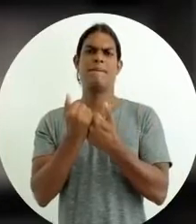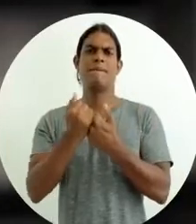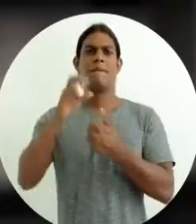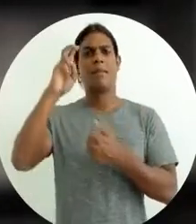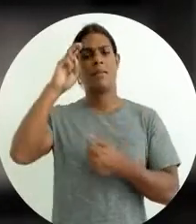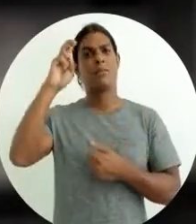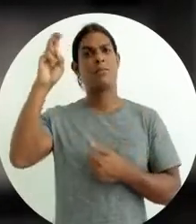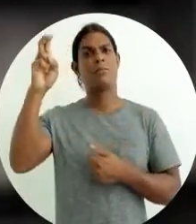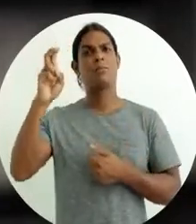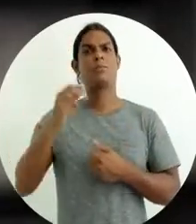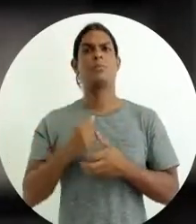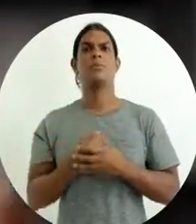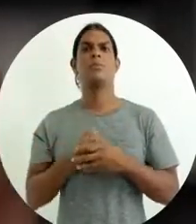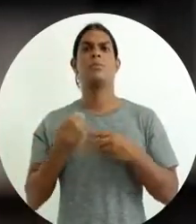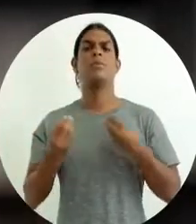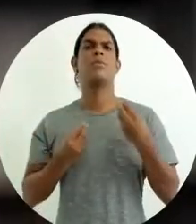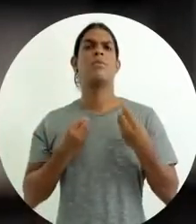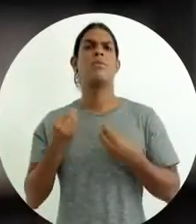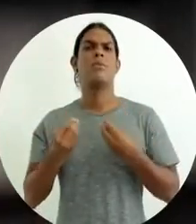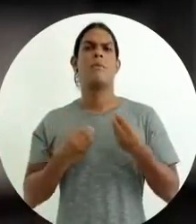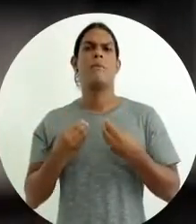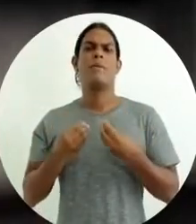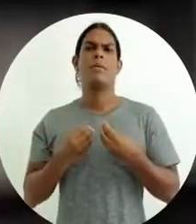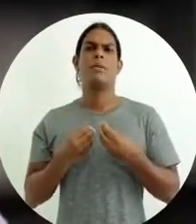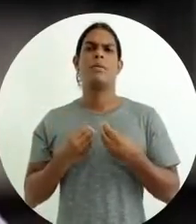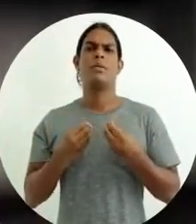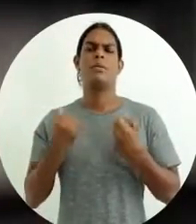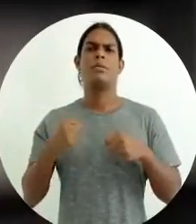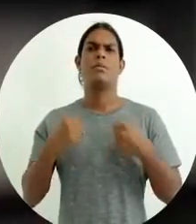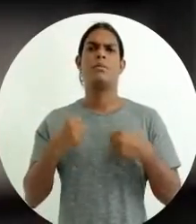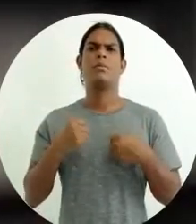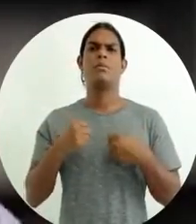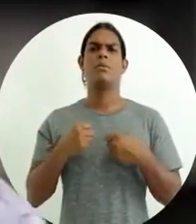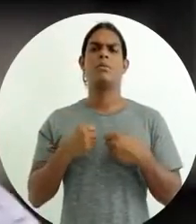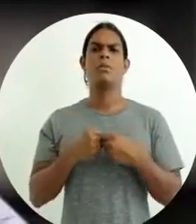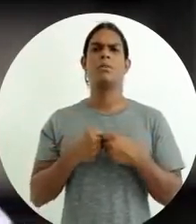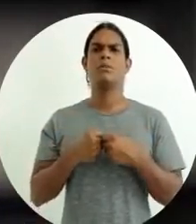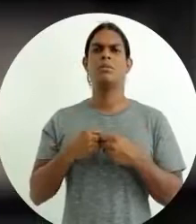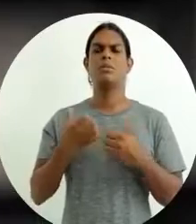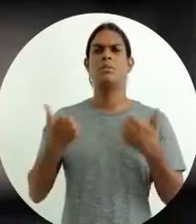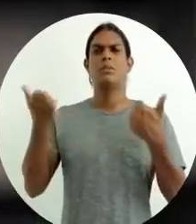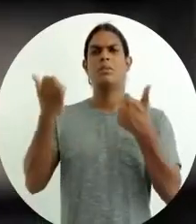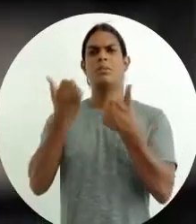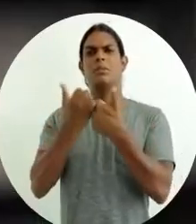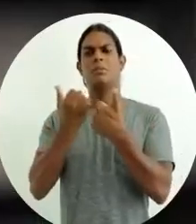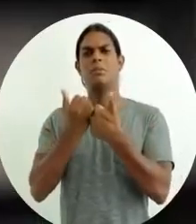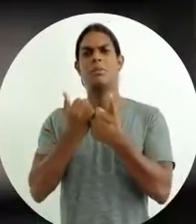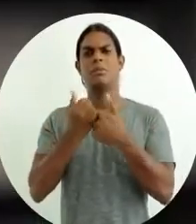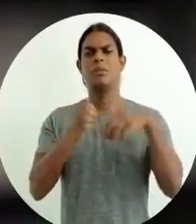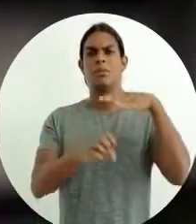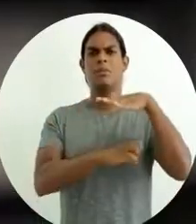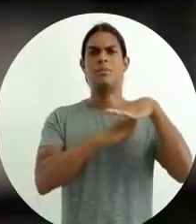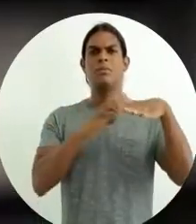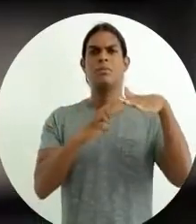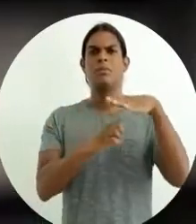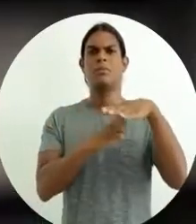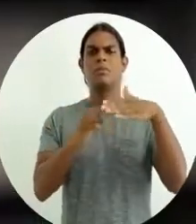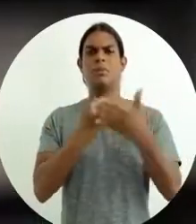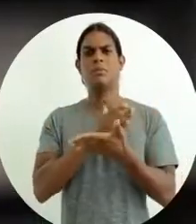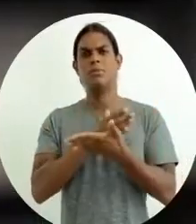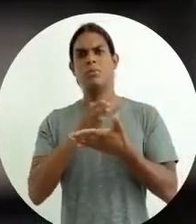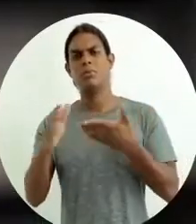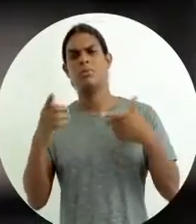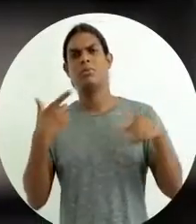uma cultura, ou seja, como é que ele pode se adaptar à organização na qual ele acabou de